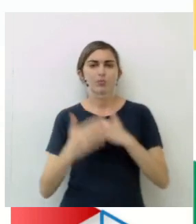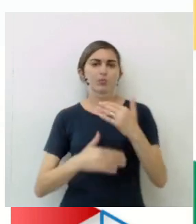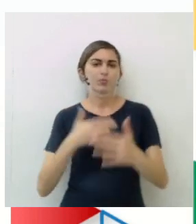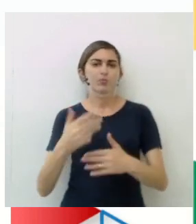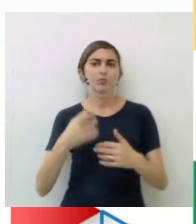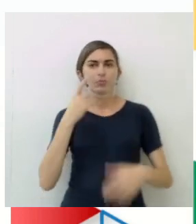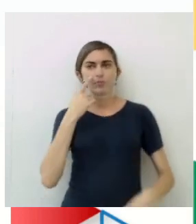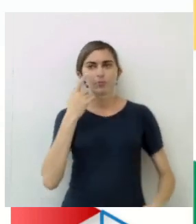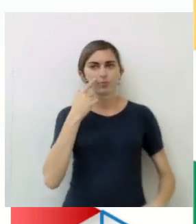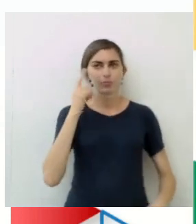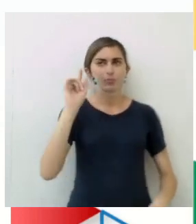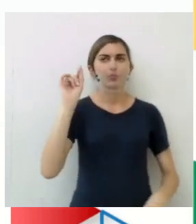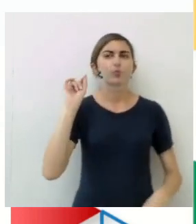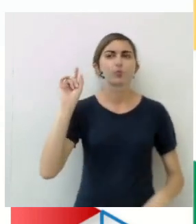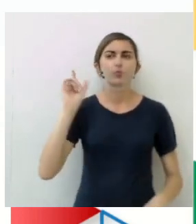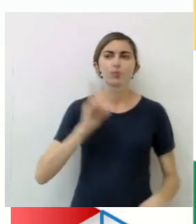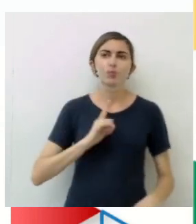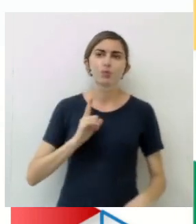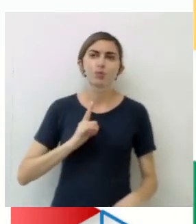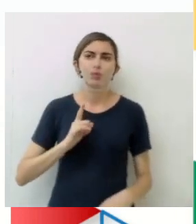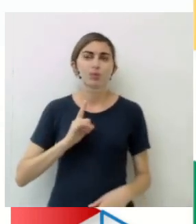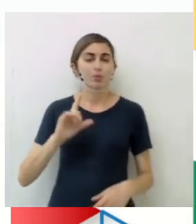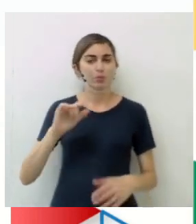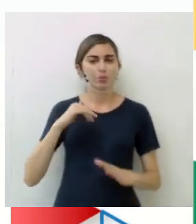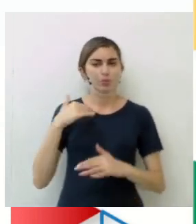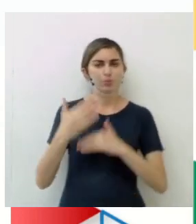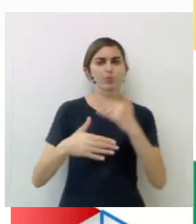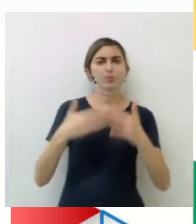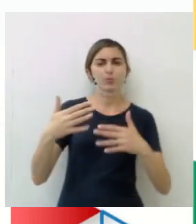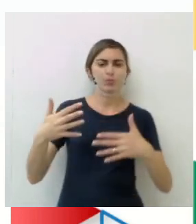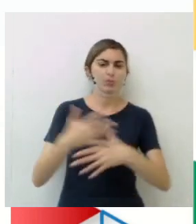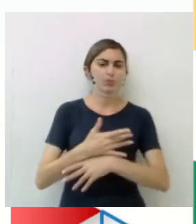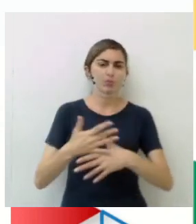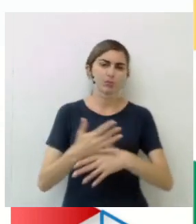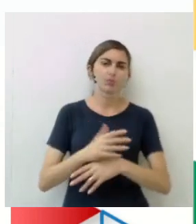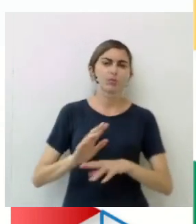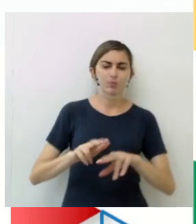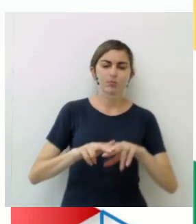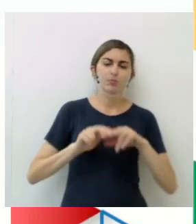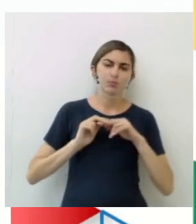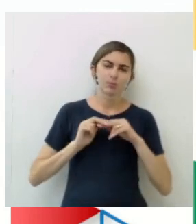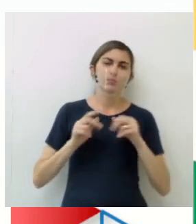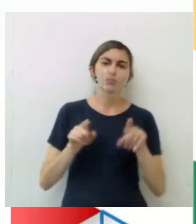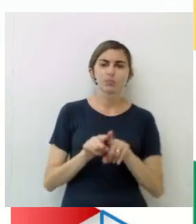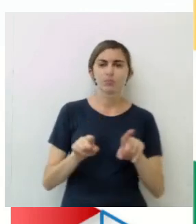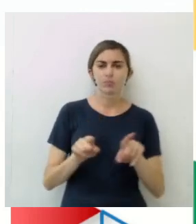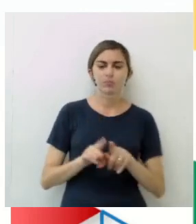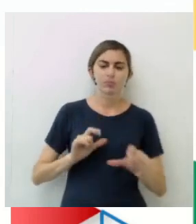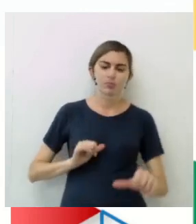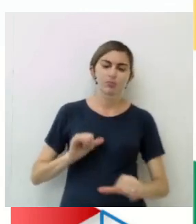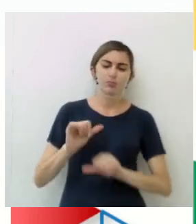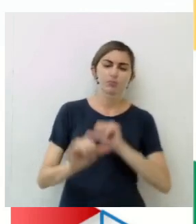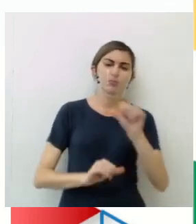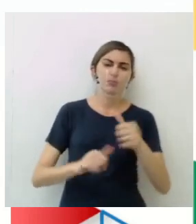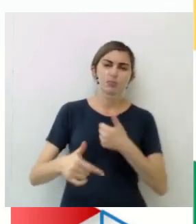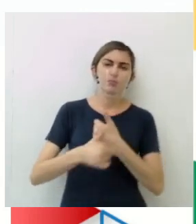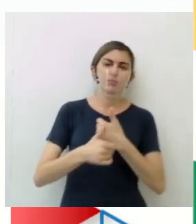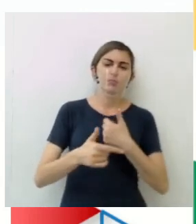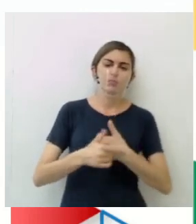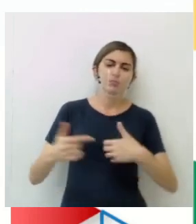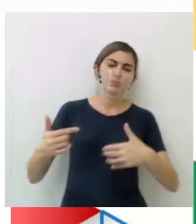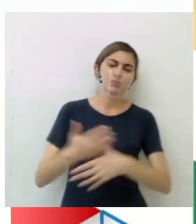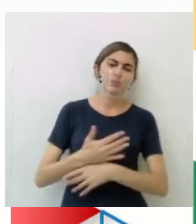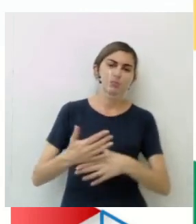Então vamos ver o que é que a gente tem. Do processo de urbanização decorrente, também uma transformação do papel das cidades